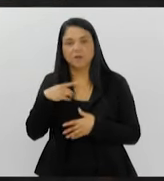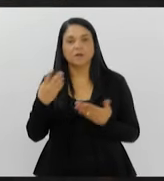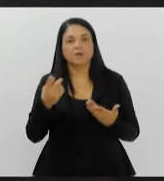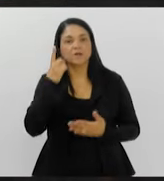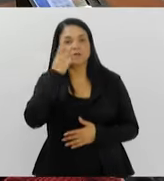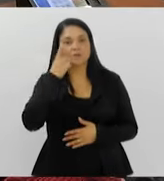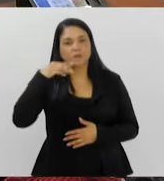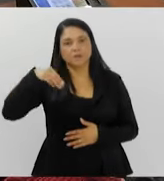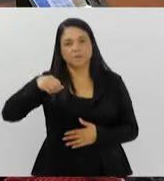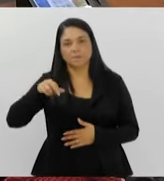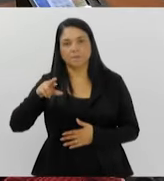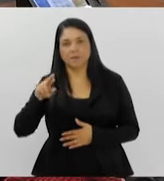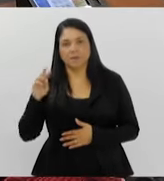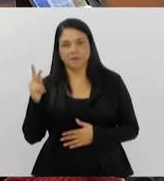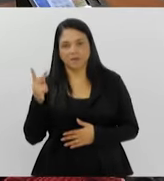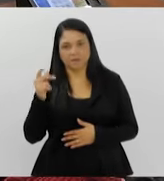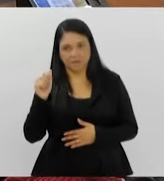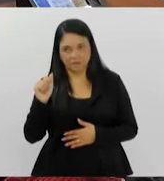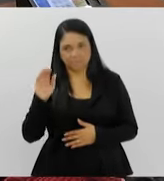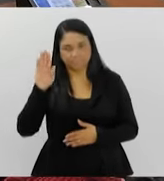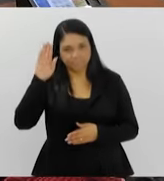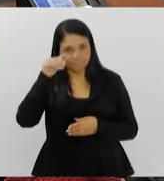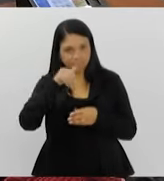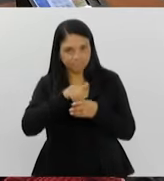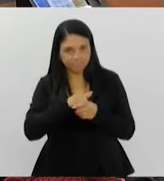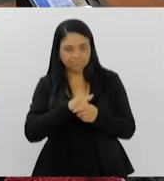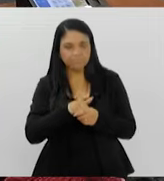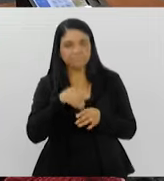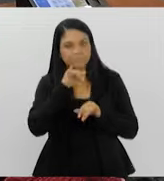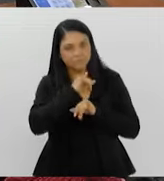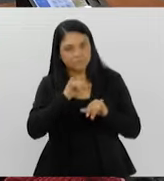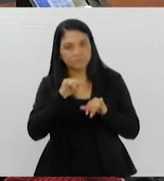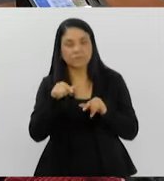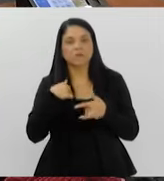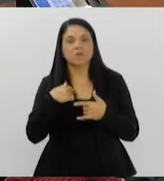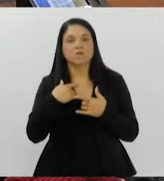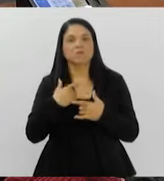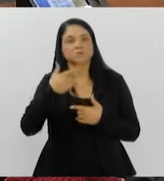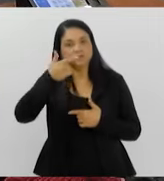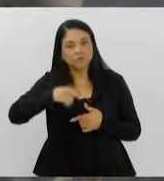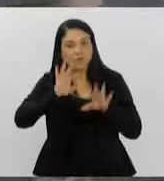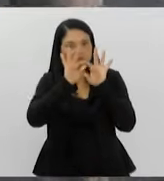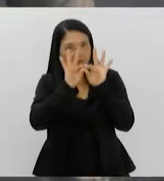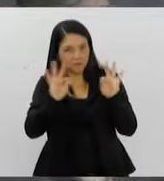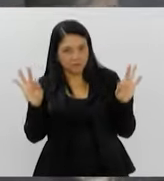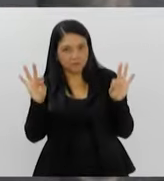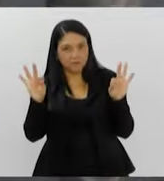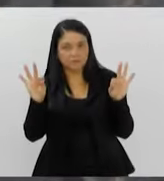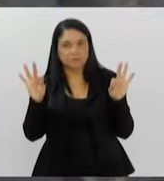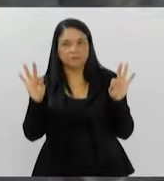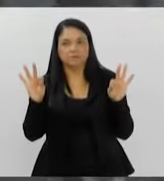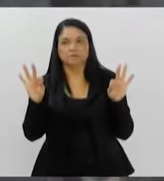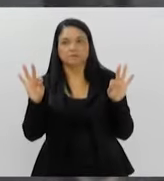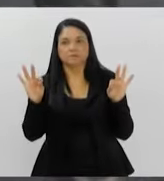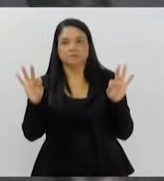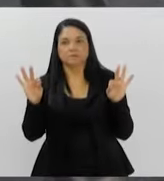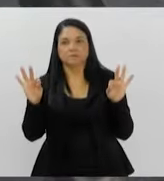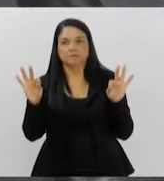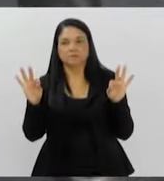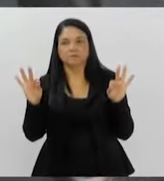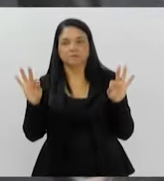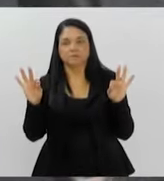favor declaração Presidente eu quero repetir aqui a frase que falei quando boa